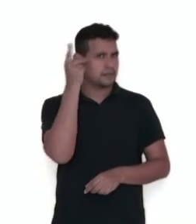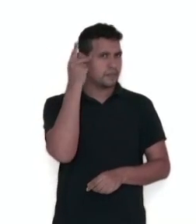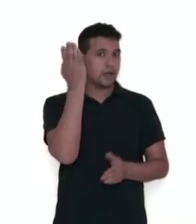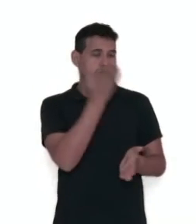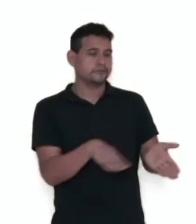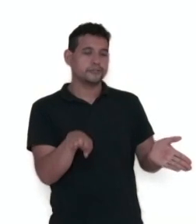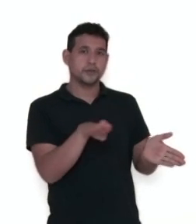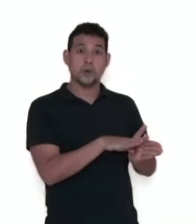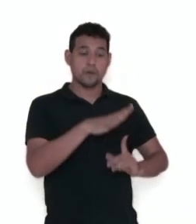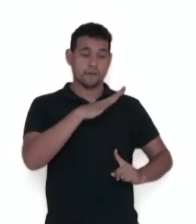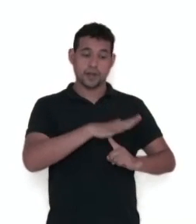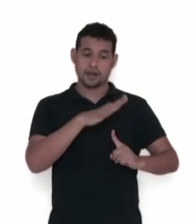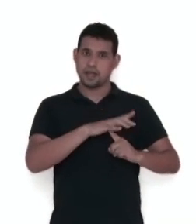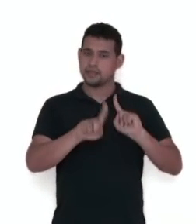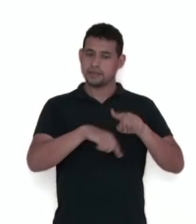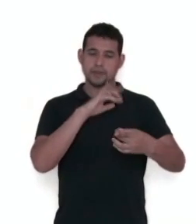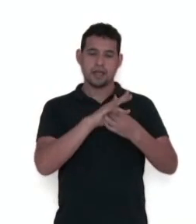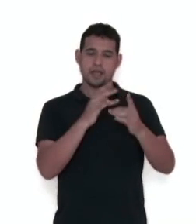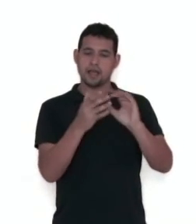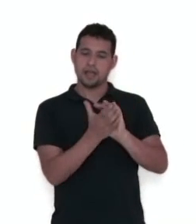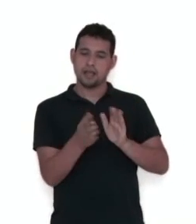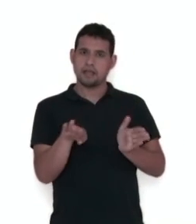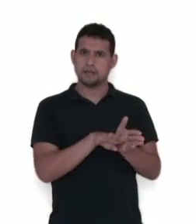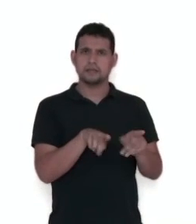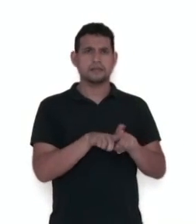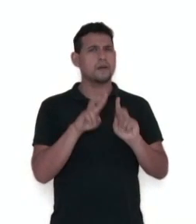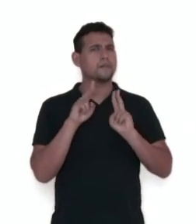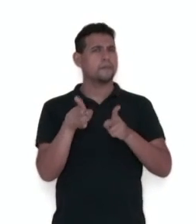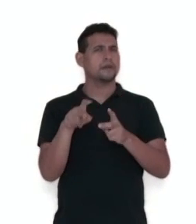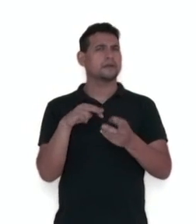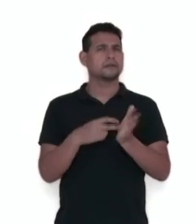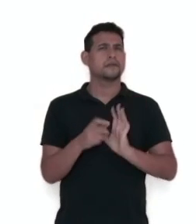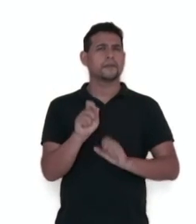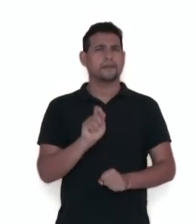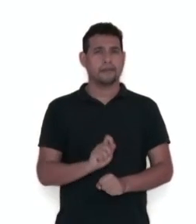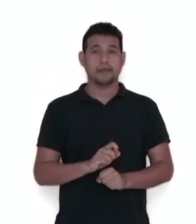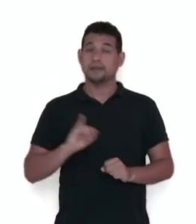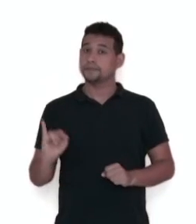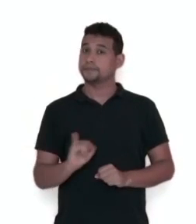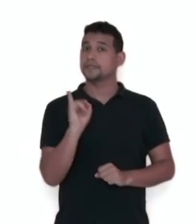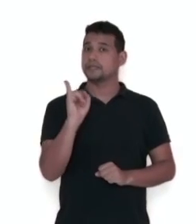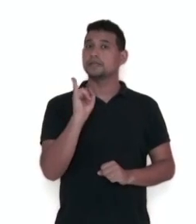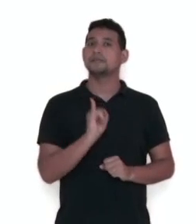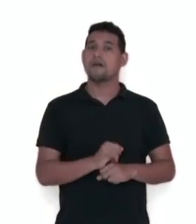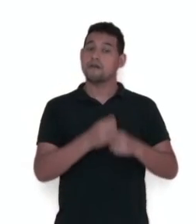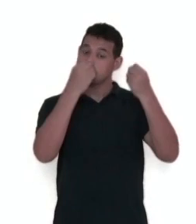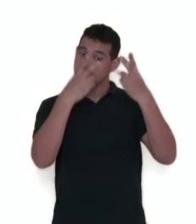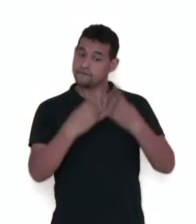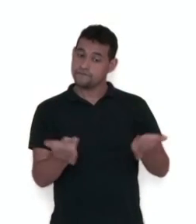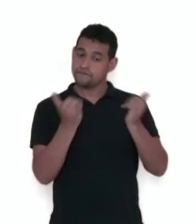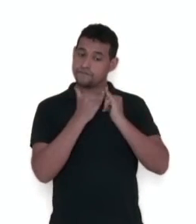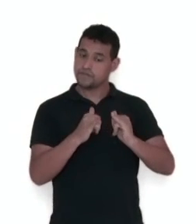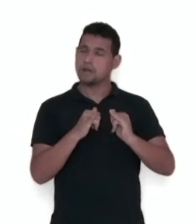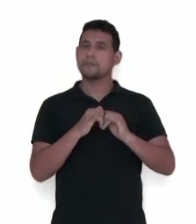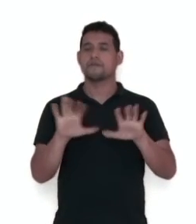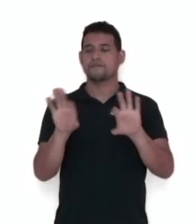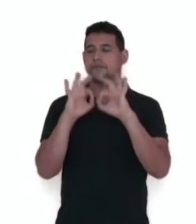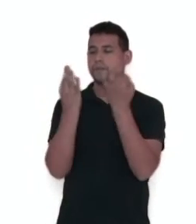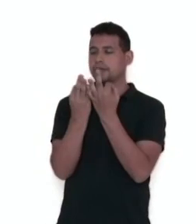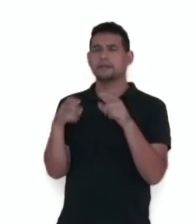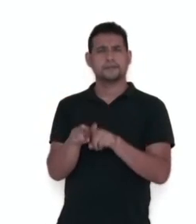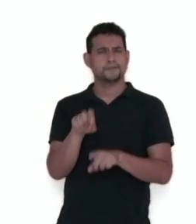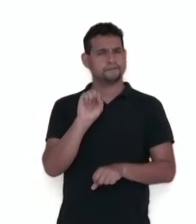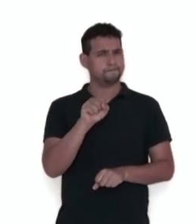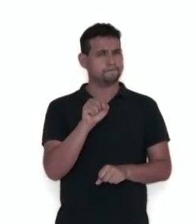Paraná luego que se casó. Observaciones. Importante comunicar al familiar de esa tarea